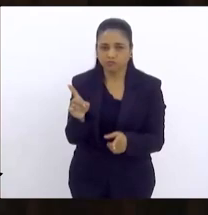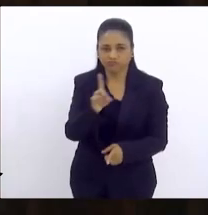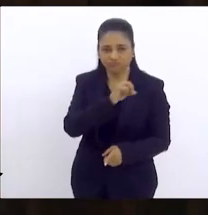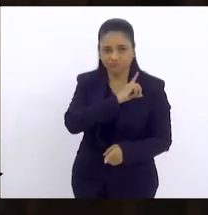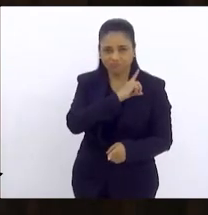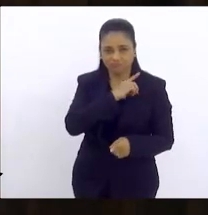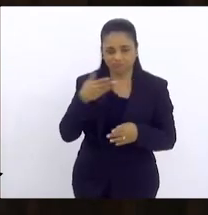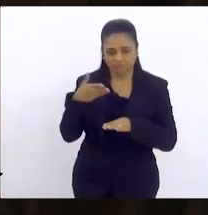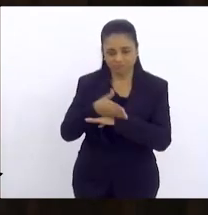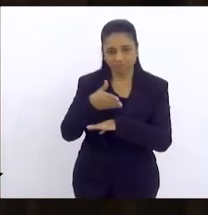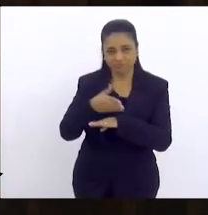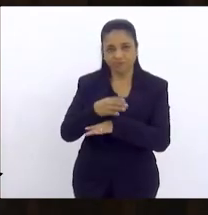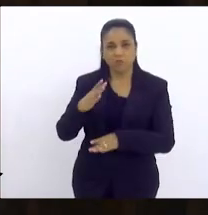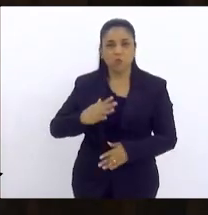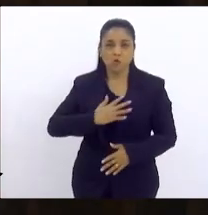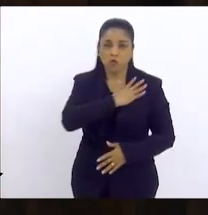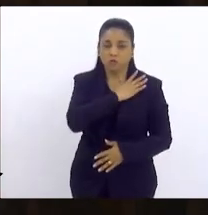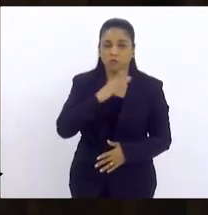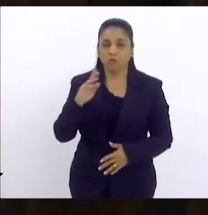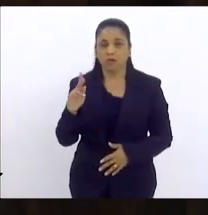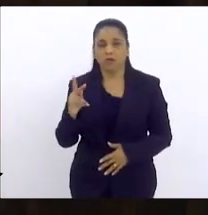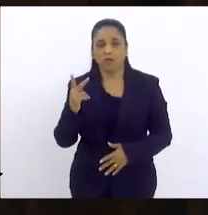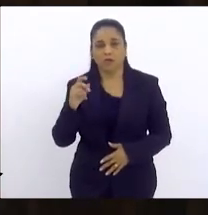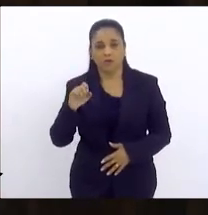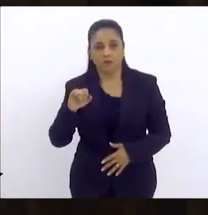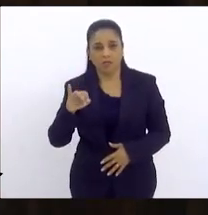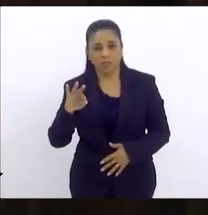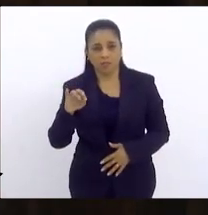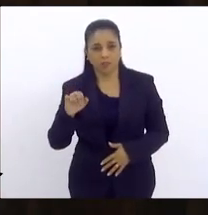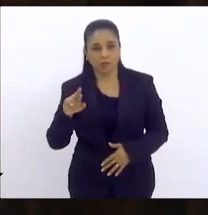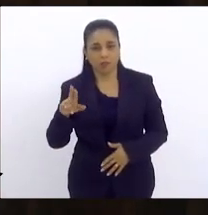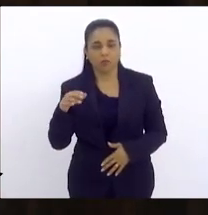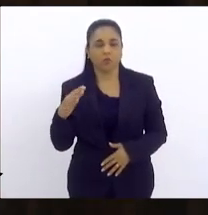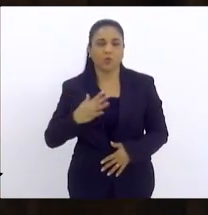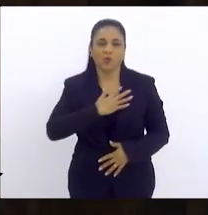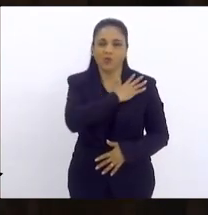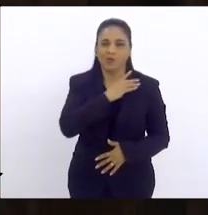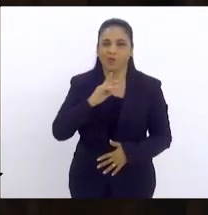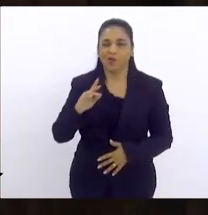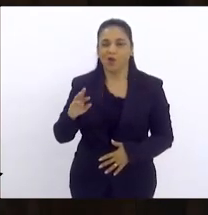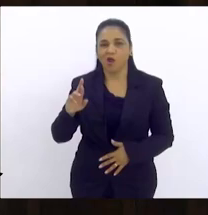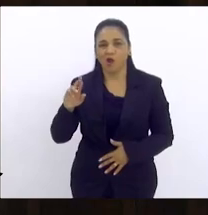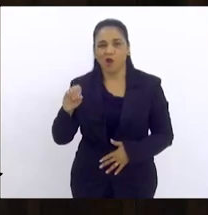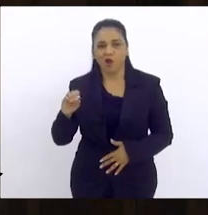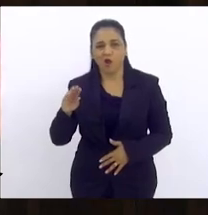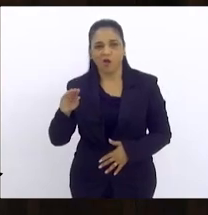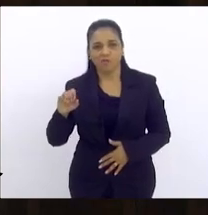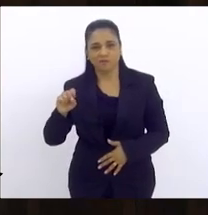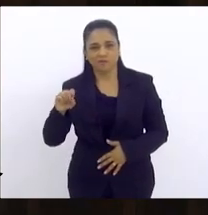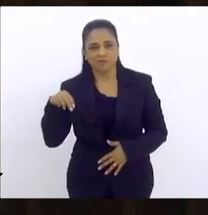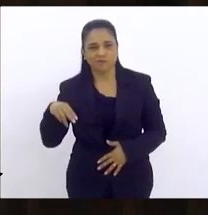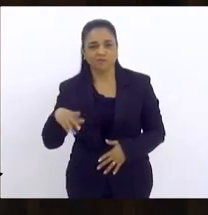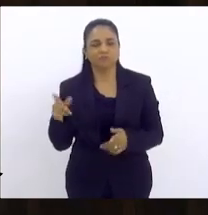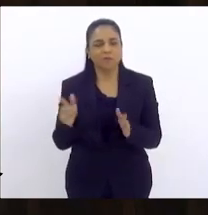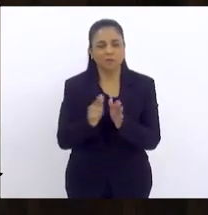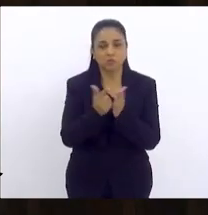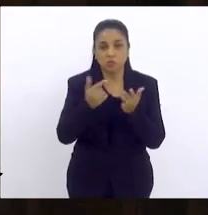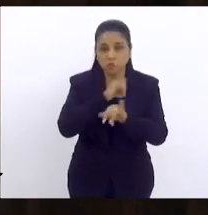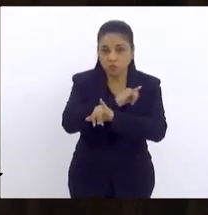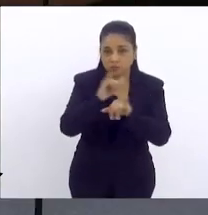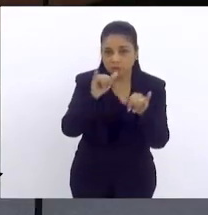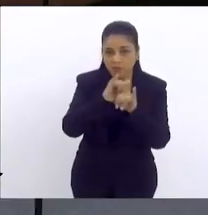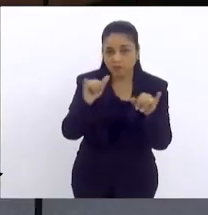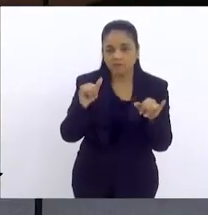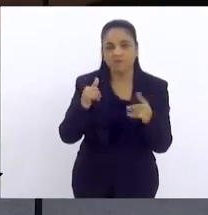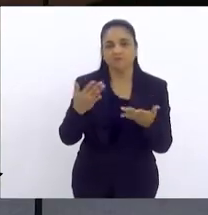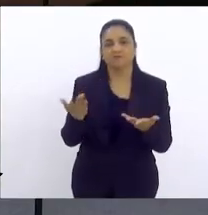Coronel Heitor Coronel Robson nosso acessou parlamentar jornalista Roberta Trindade cumprimento toda a plateia que